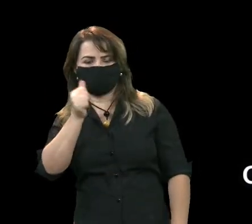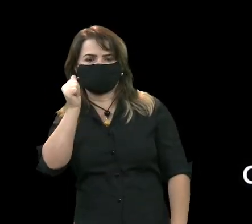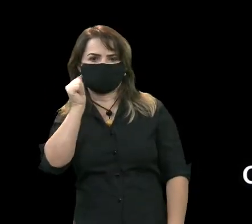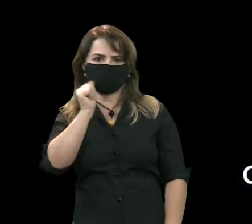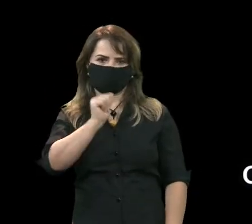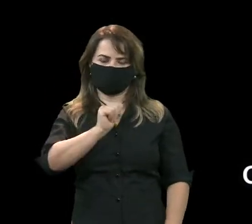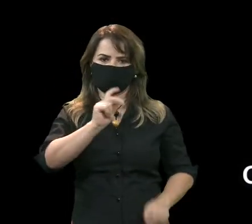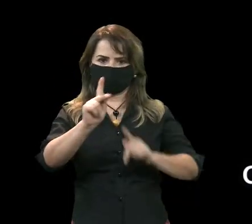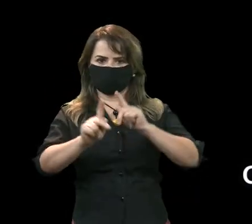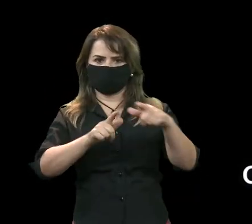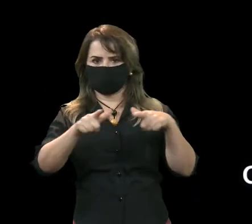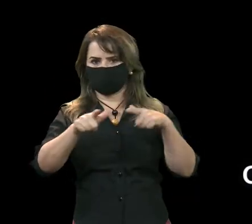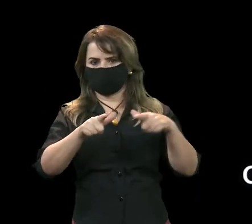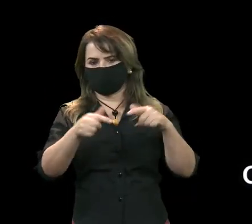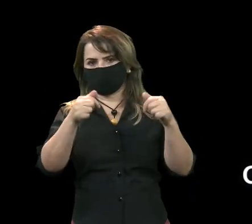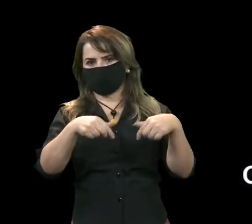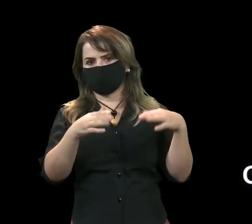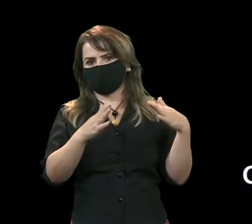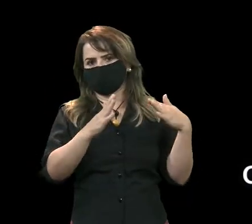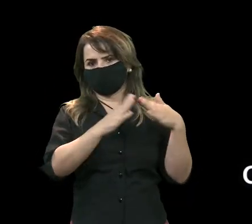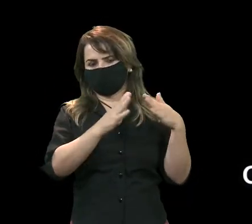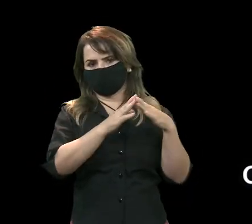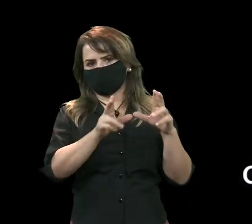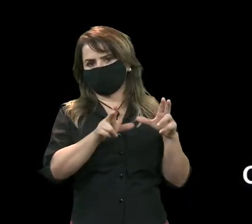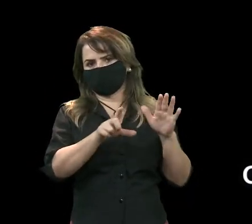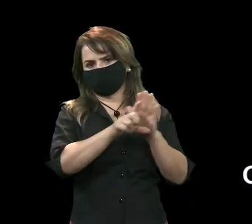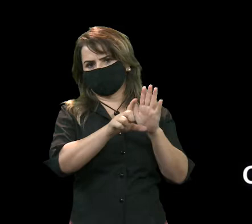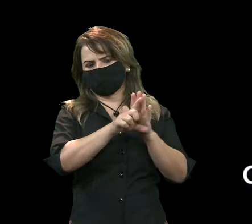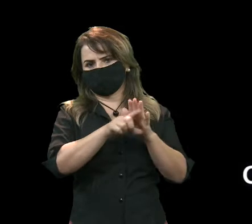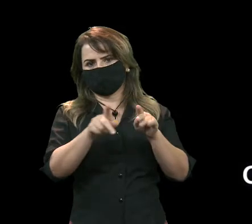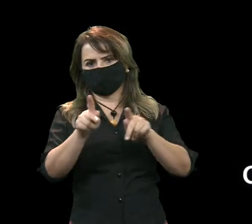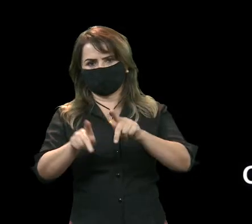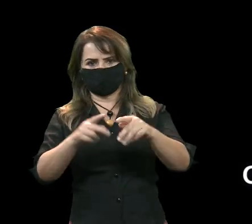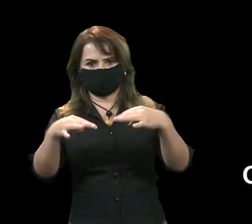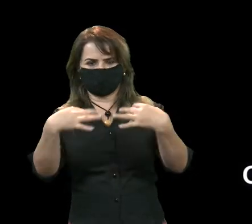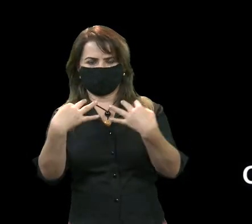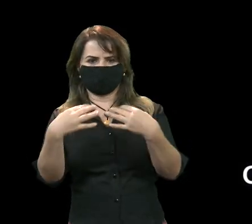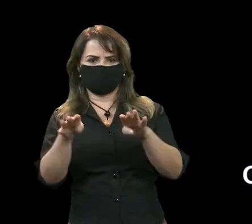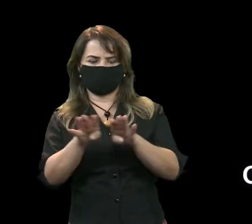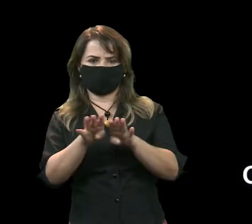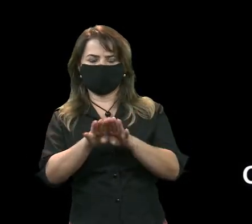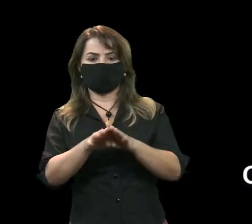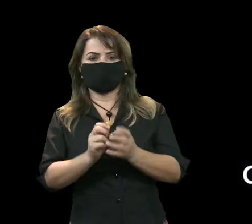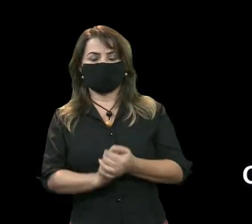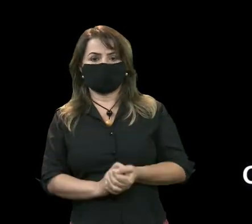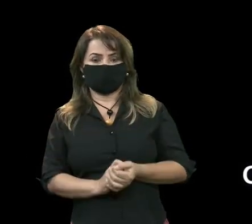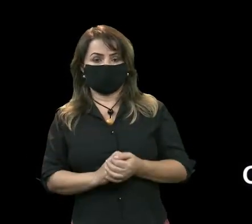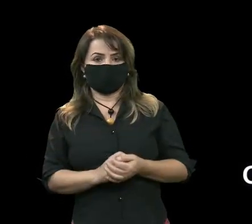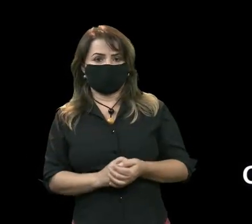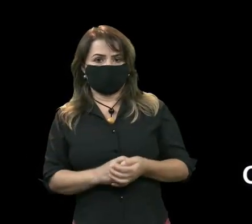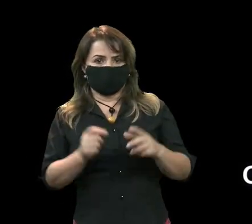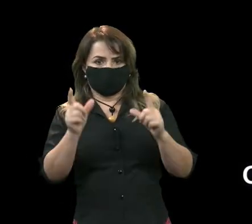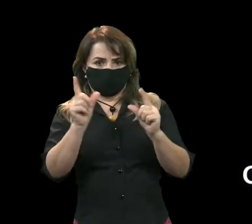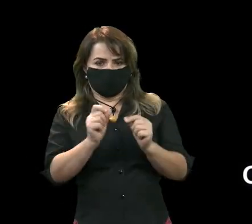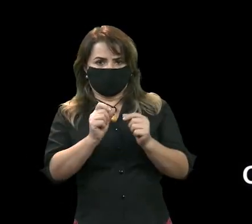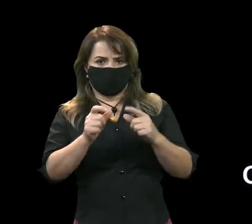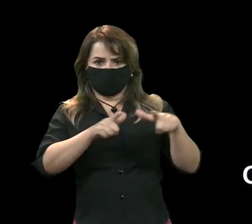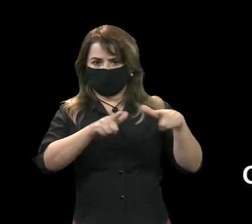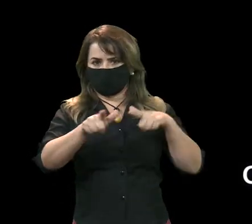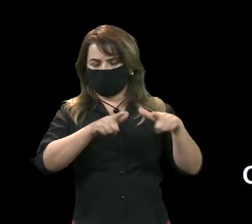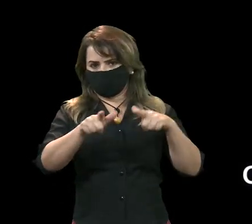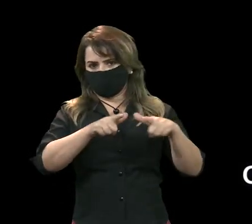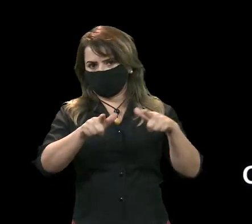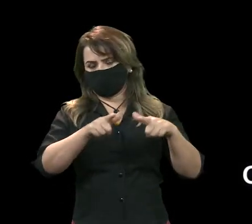o servidor da nossa casa e a população que está nos assistindo também. Para otimizar os trabalhos, eu vou recorrer às